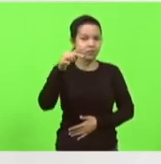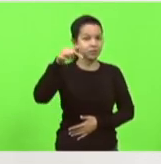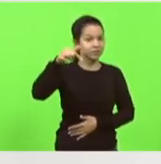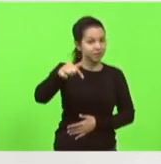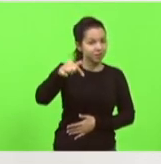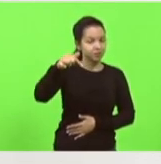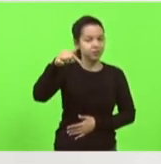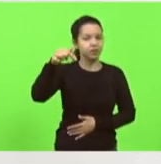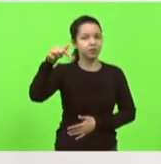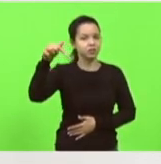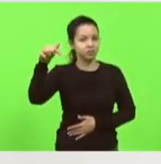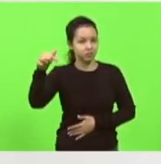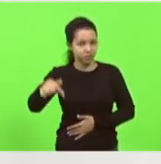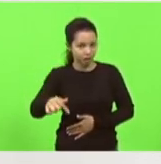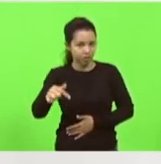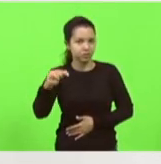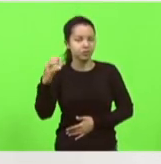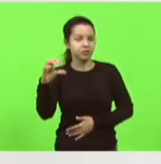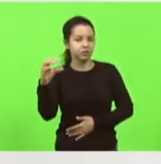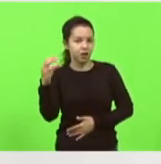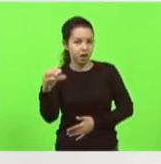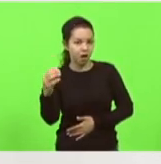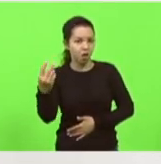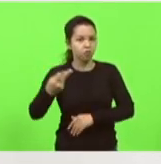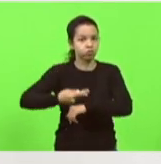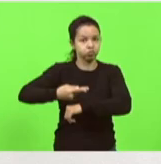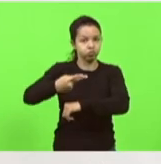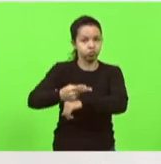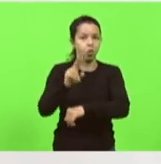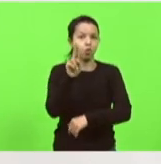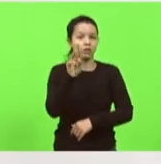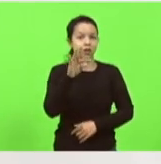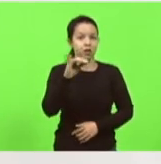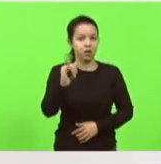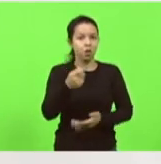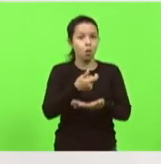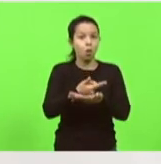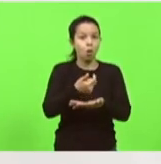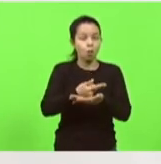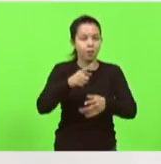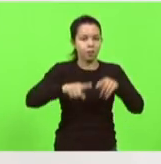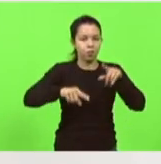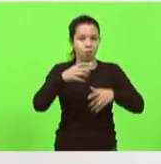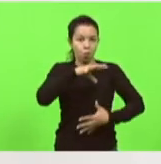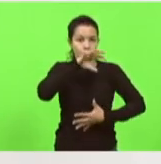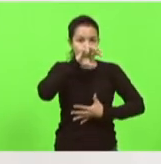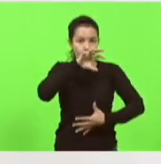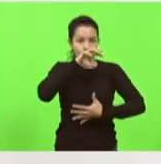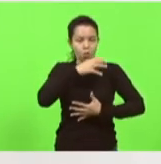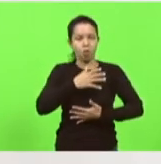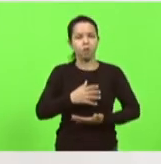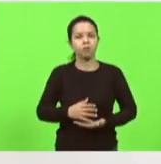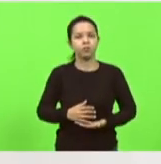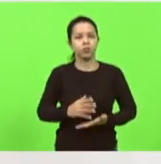R$ 1.472.249.817,77 para leitos de UTI, compra de equipamentos de ventilação mecânica, totalizando